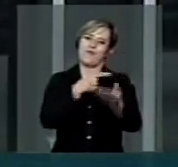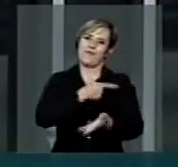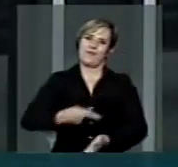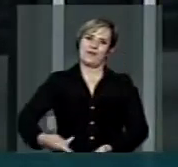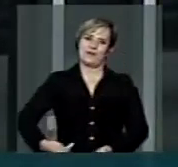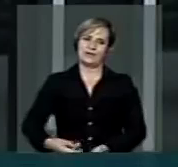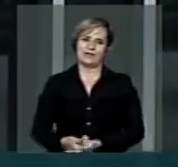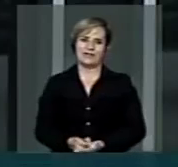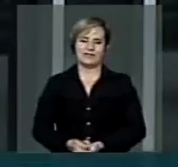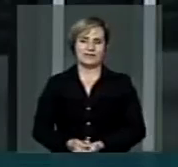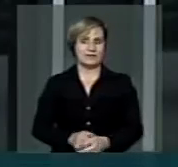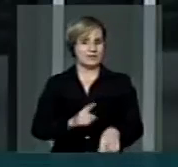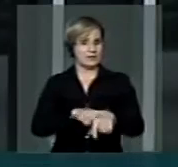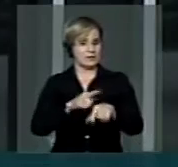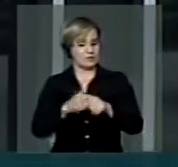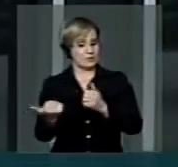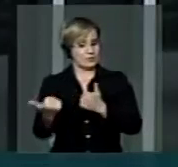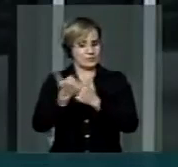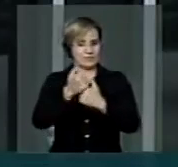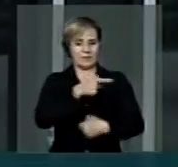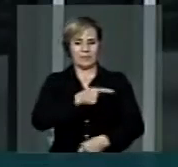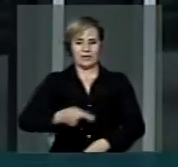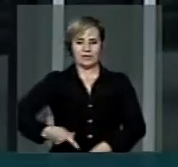quando assumiu a presidência da República.